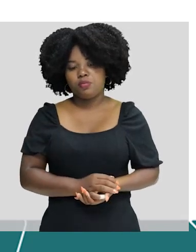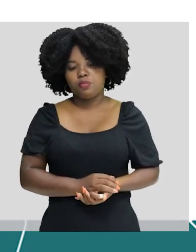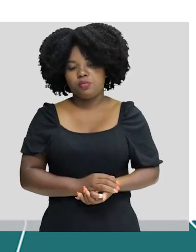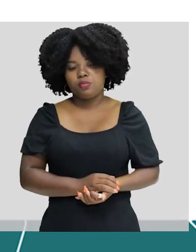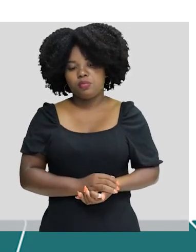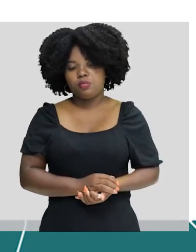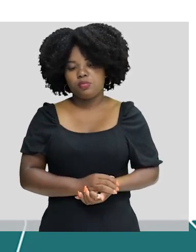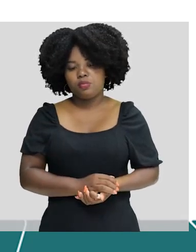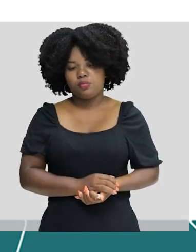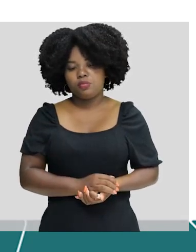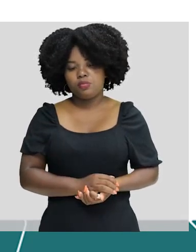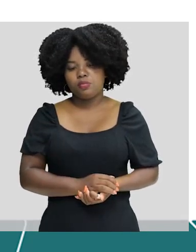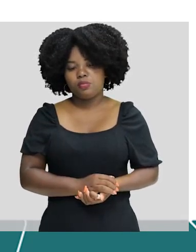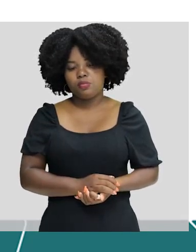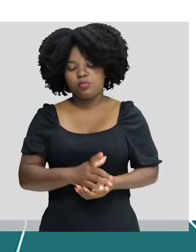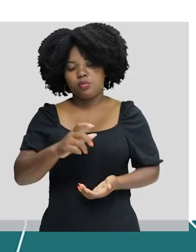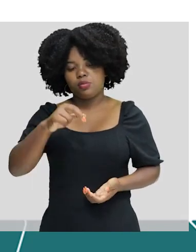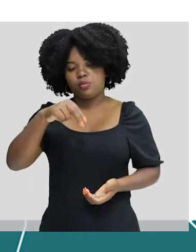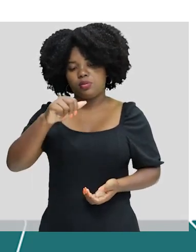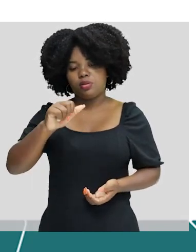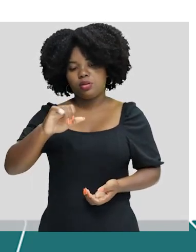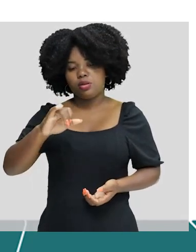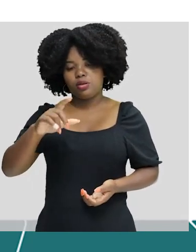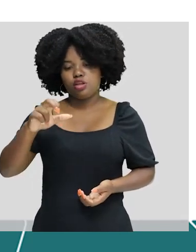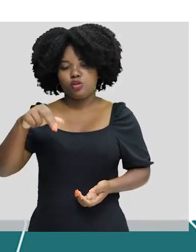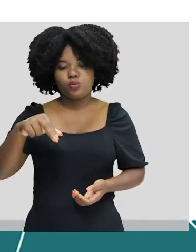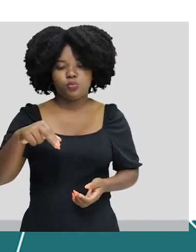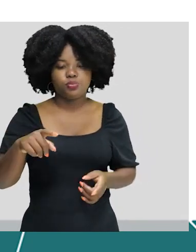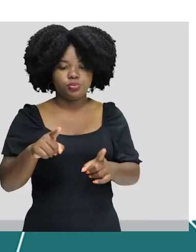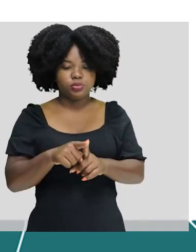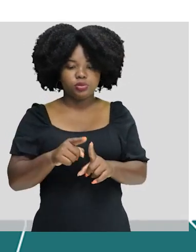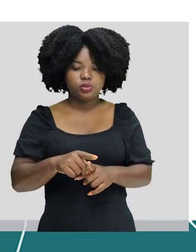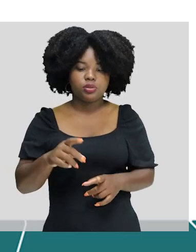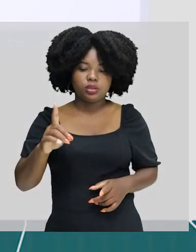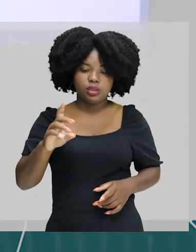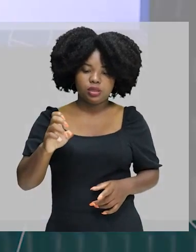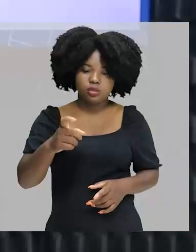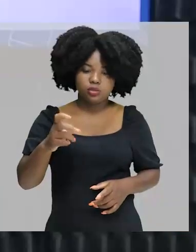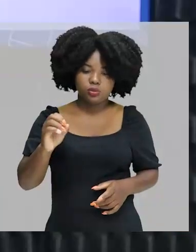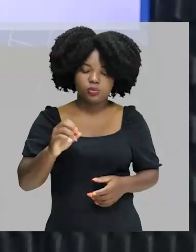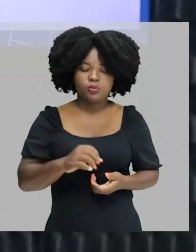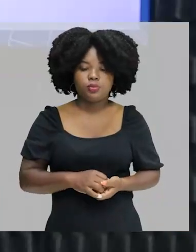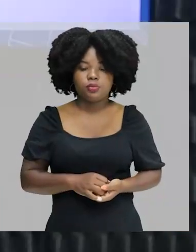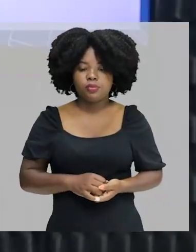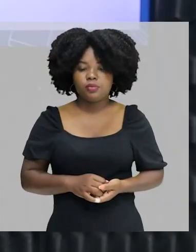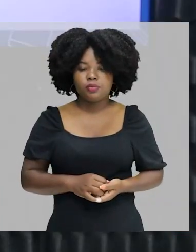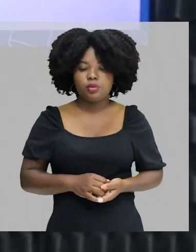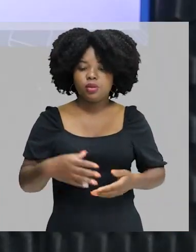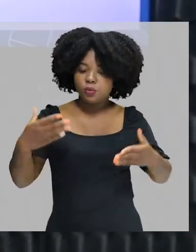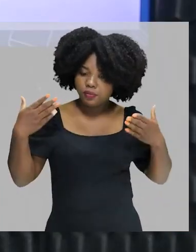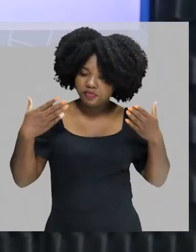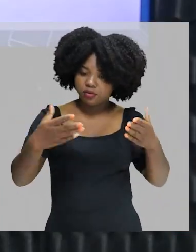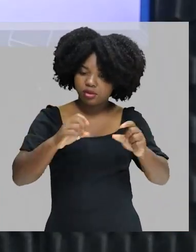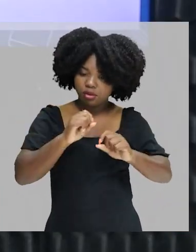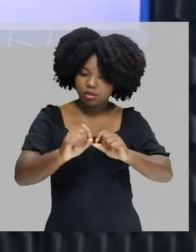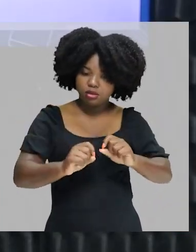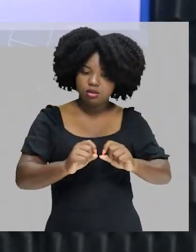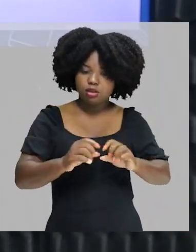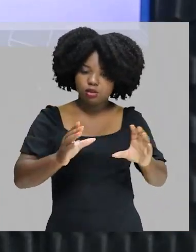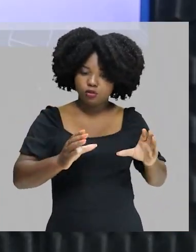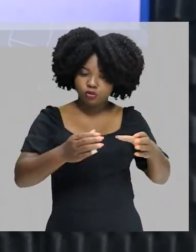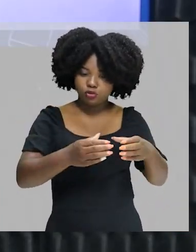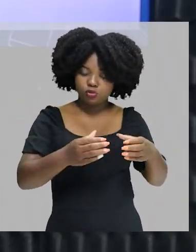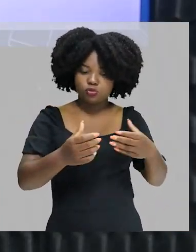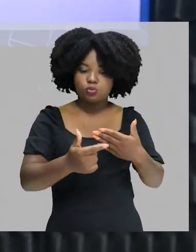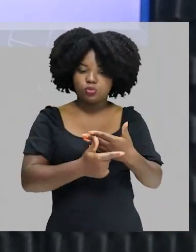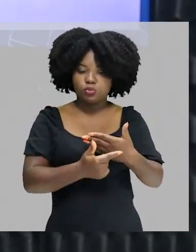figura. Então, nós temos aqui o nylon, nós temos aqui o Dexon. E eu destaquei os grupos funcionais,